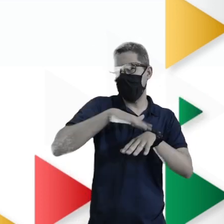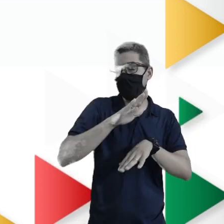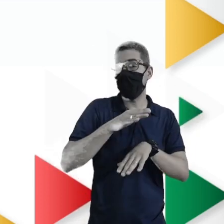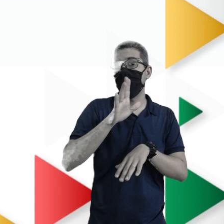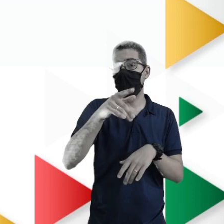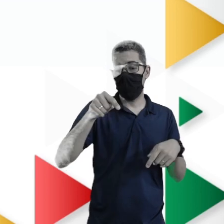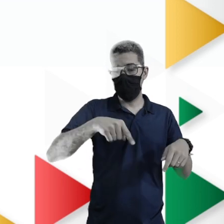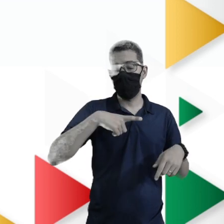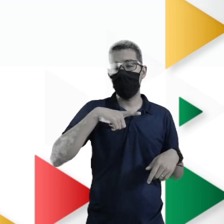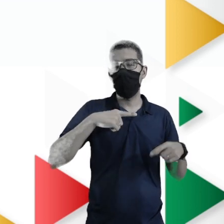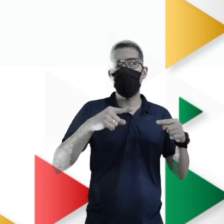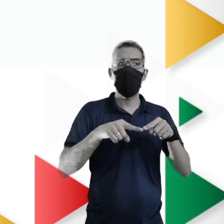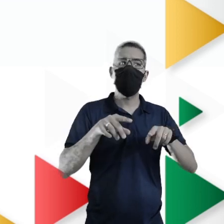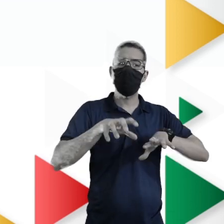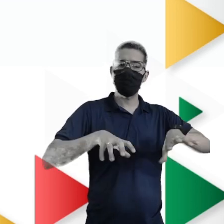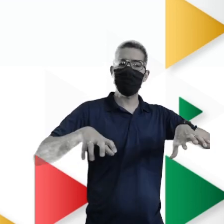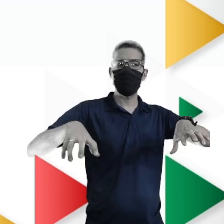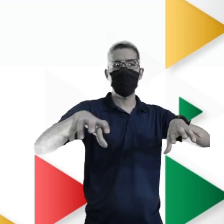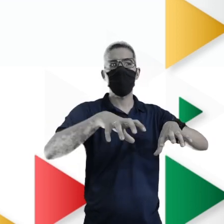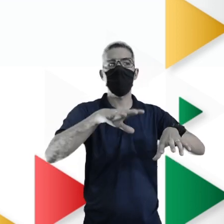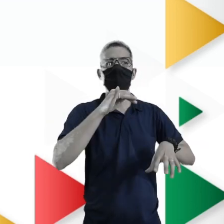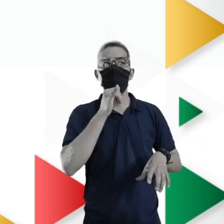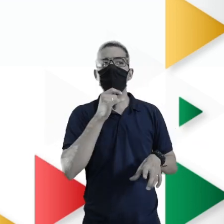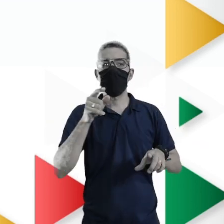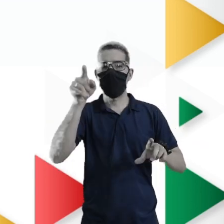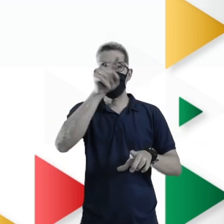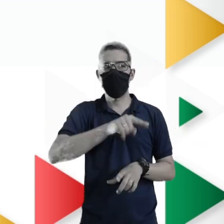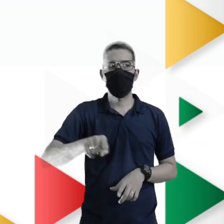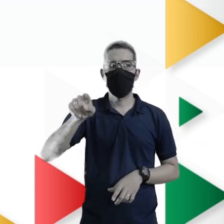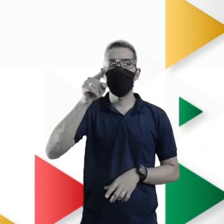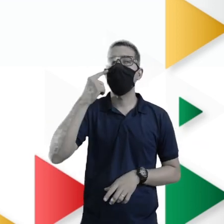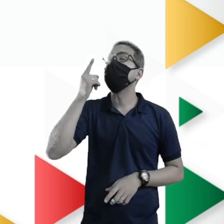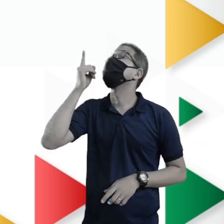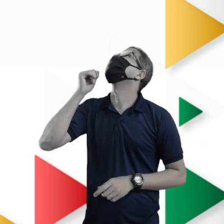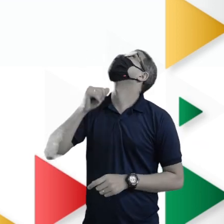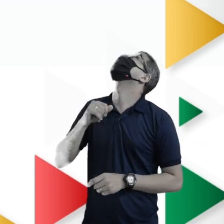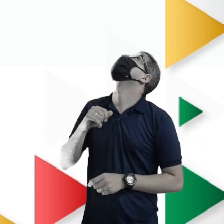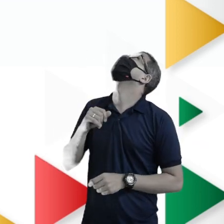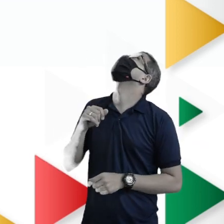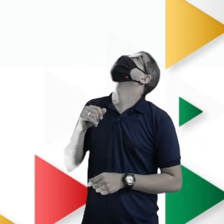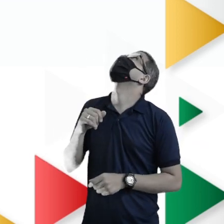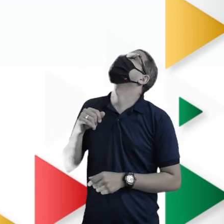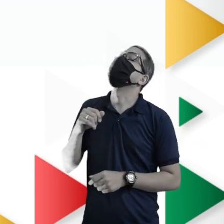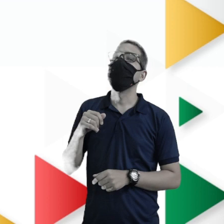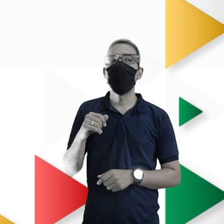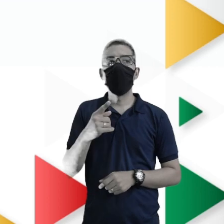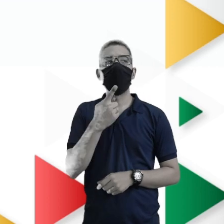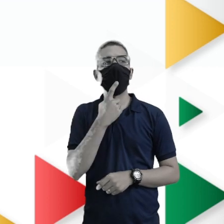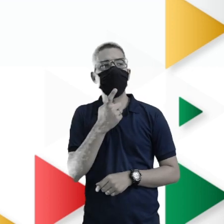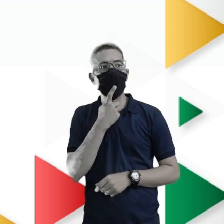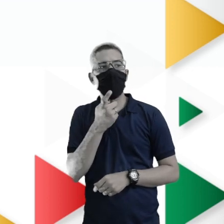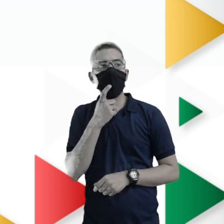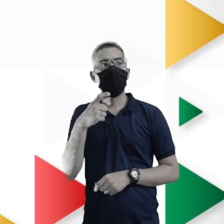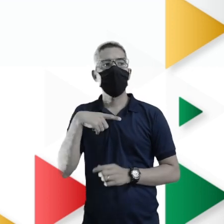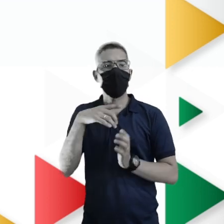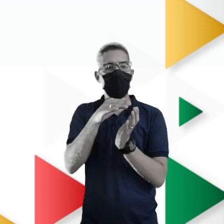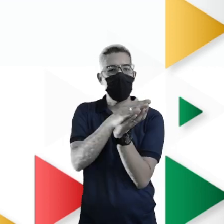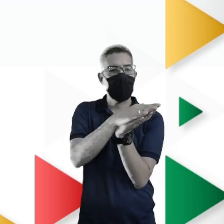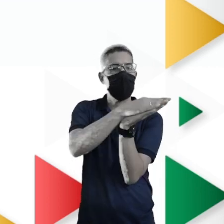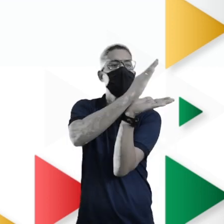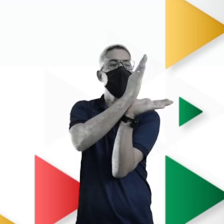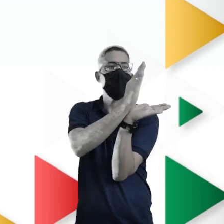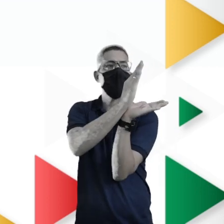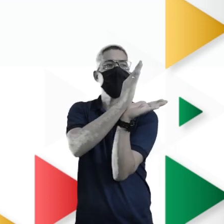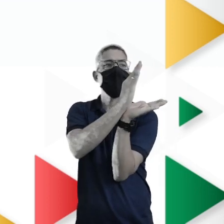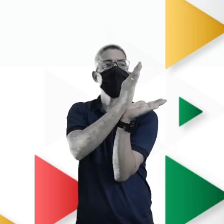de regiões, ok? Circunferência, a abertura está aí em vermelho, é a parte posterior